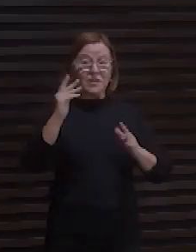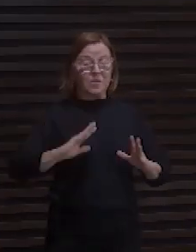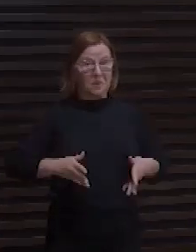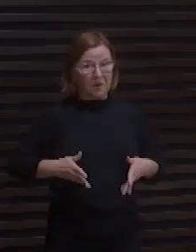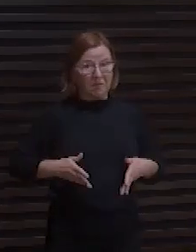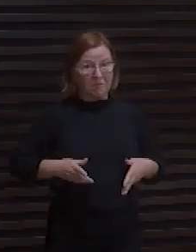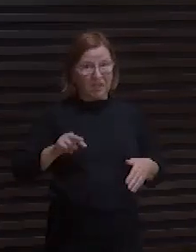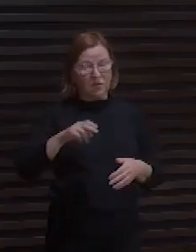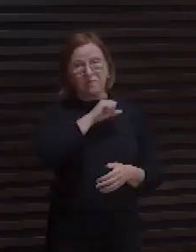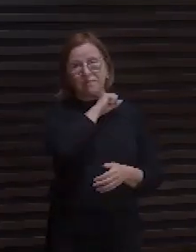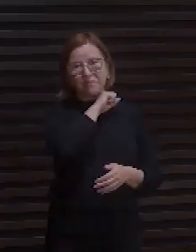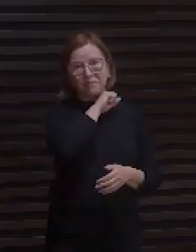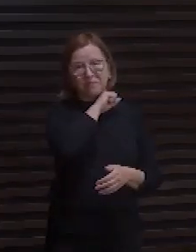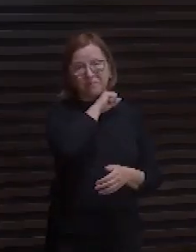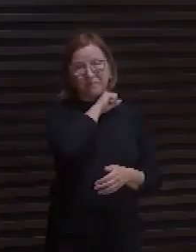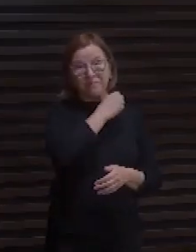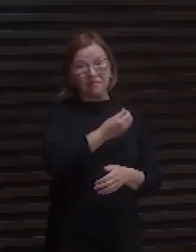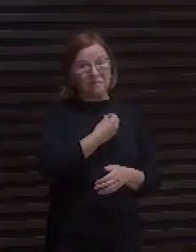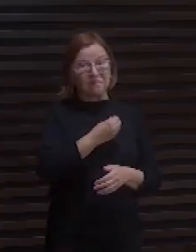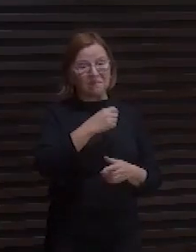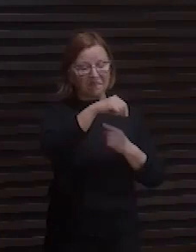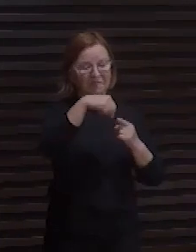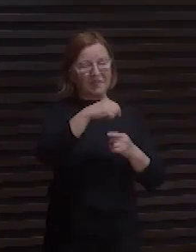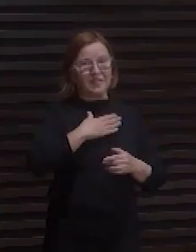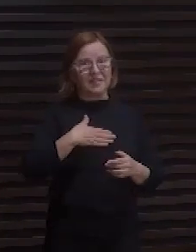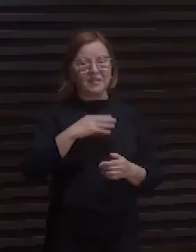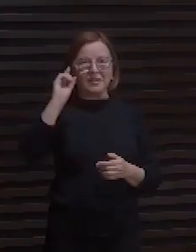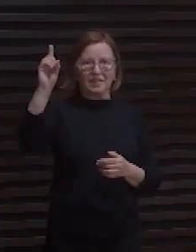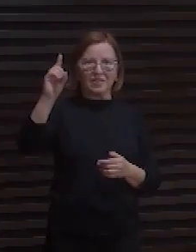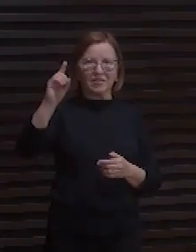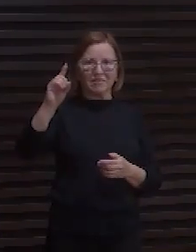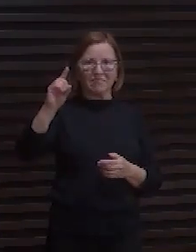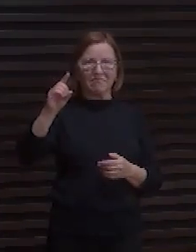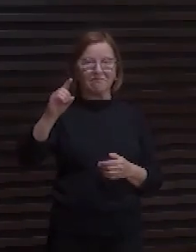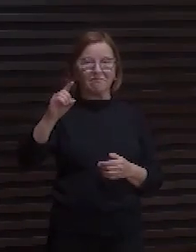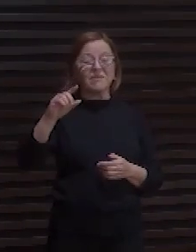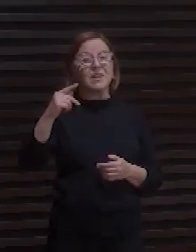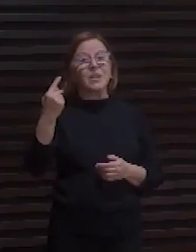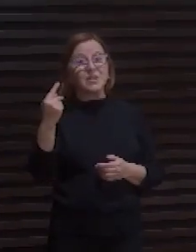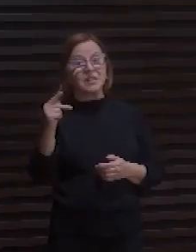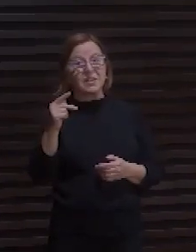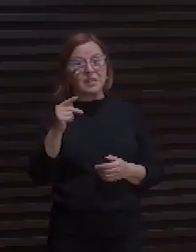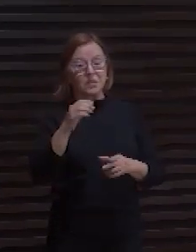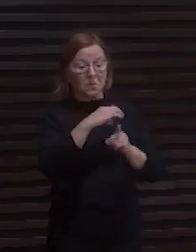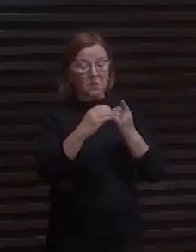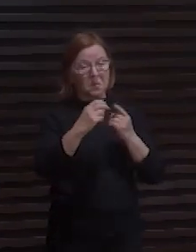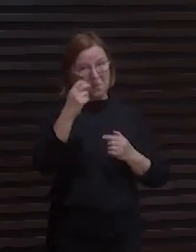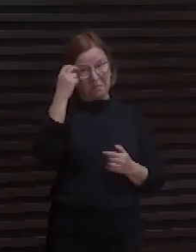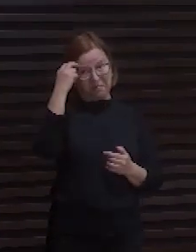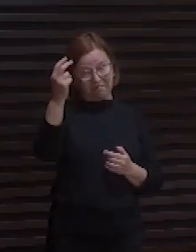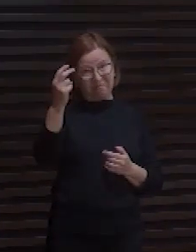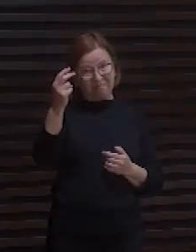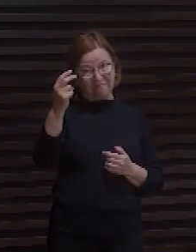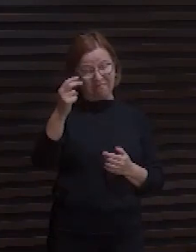como sacrifício vivo, santo e agradável a Deus, que é o vosso culto racional, se tudo fosse algo automático nas